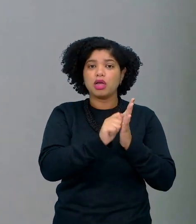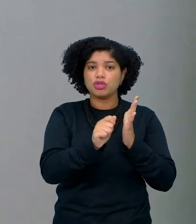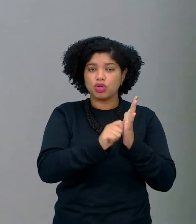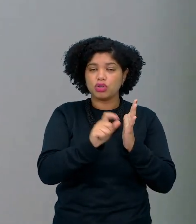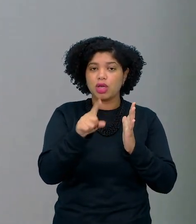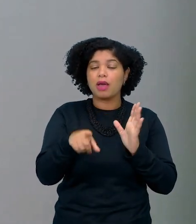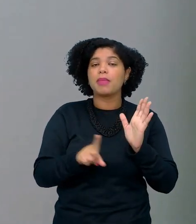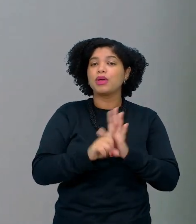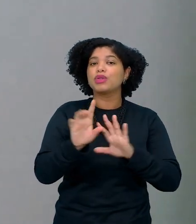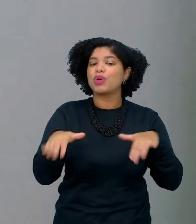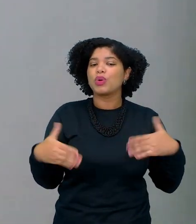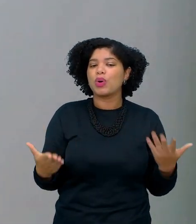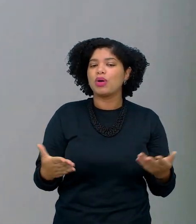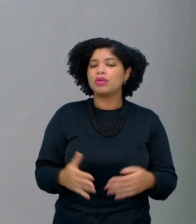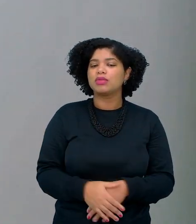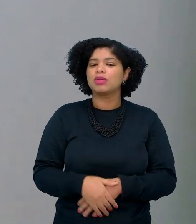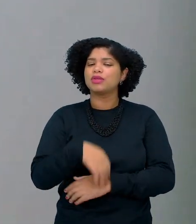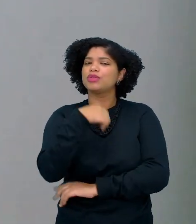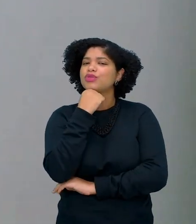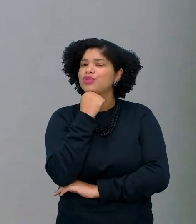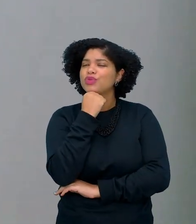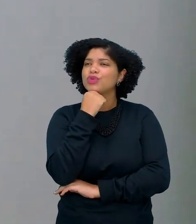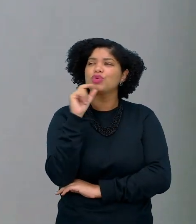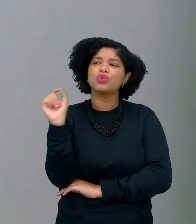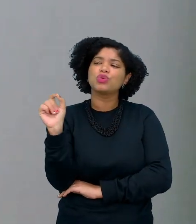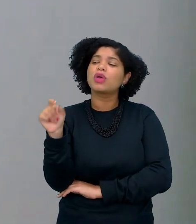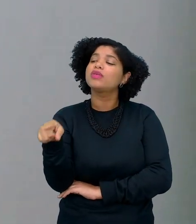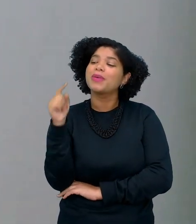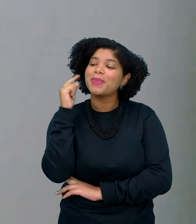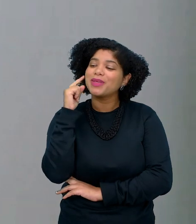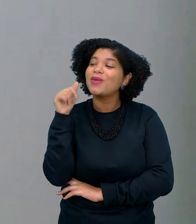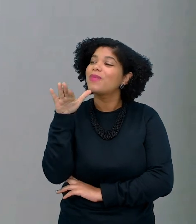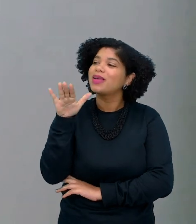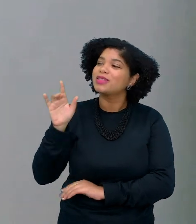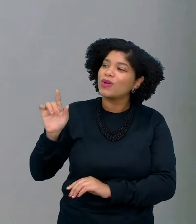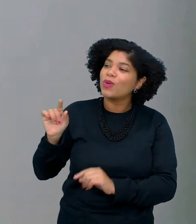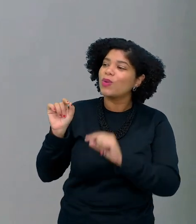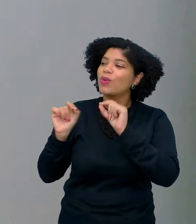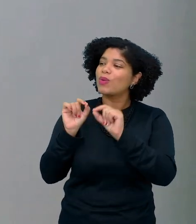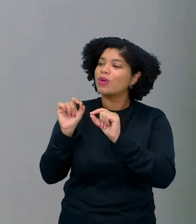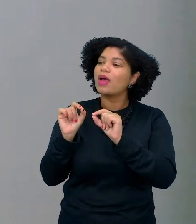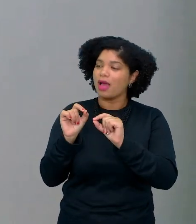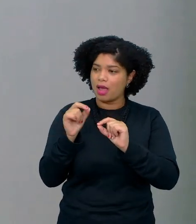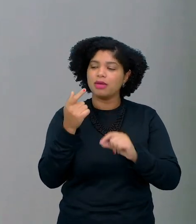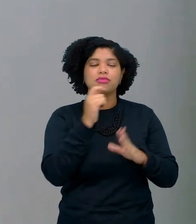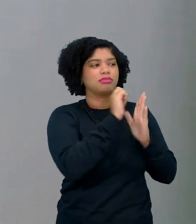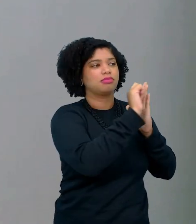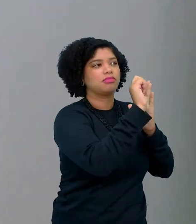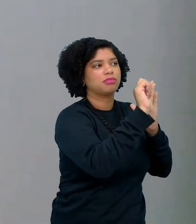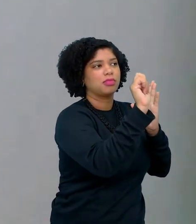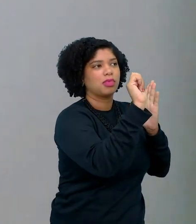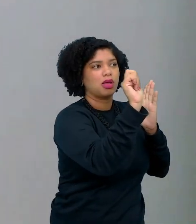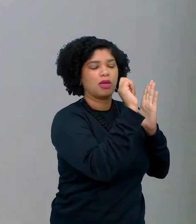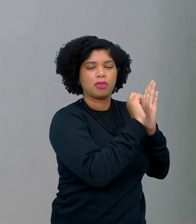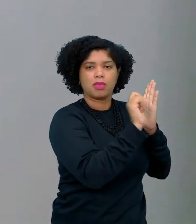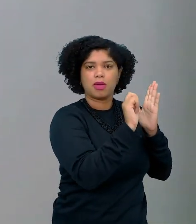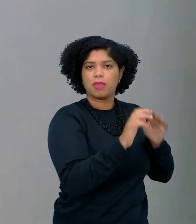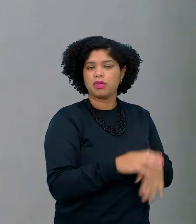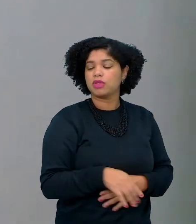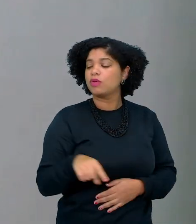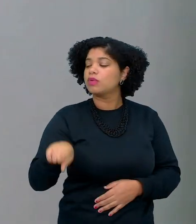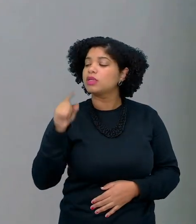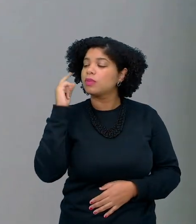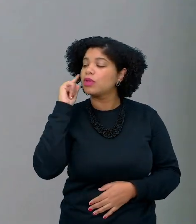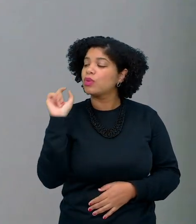essa pergunta. Ah, você achou isso? Põe na lousa. Quem mais pensou assim? Pega outra questão, põe na lousa também. O que mais que